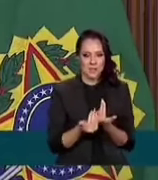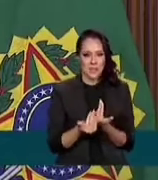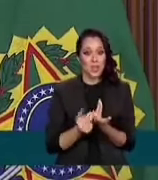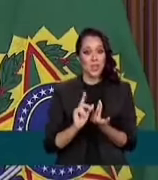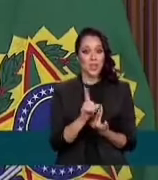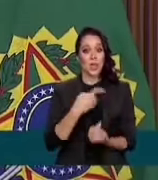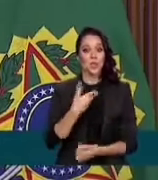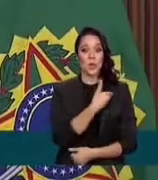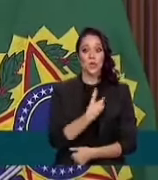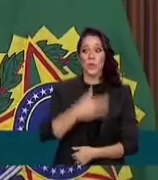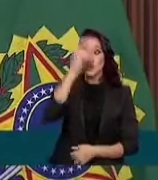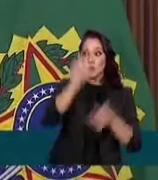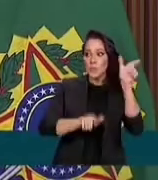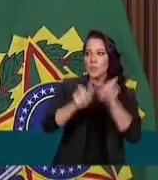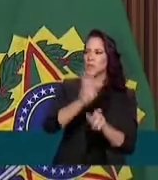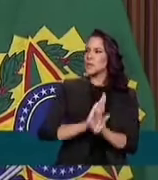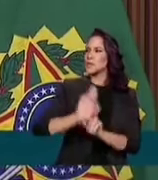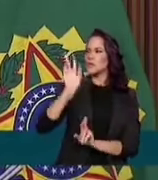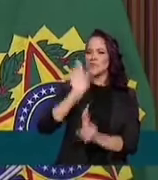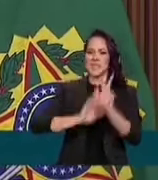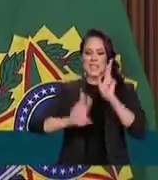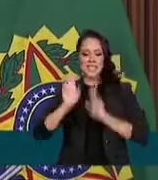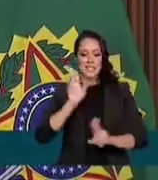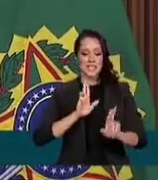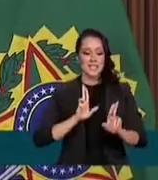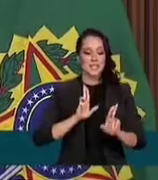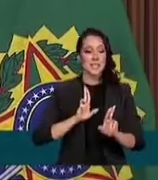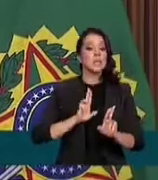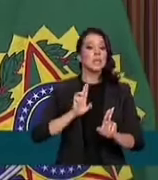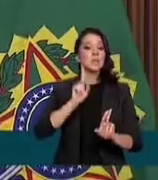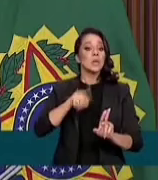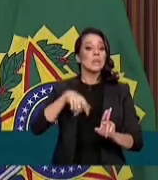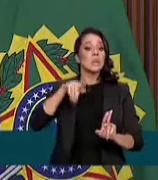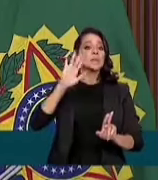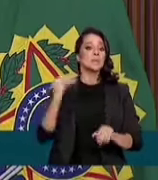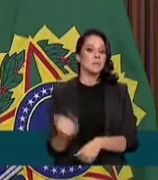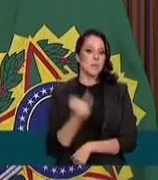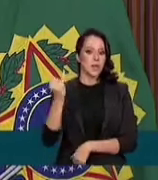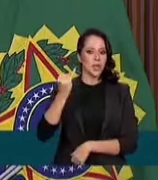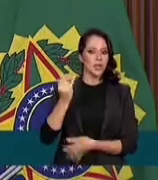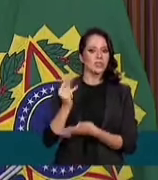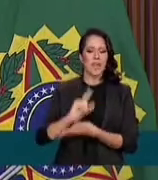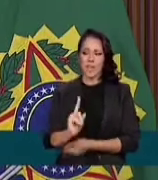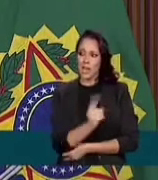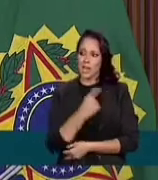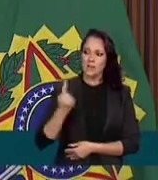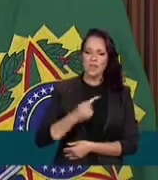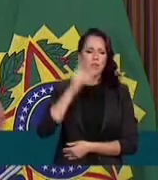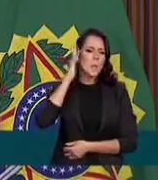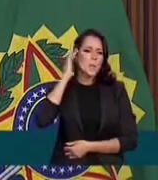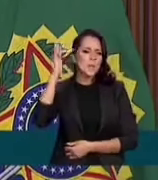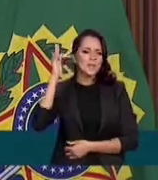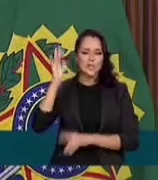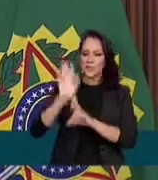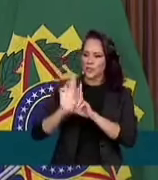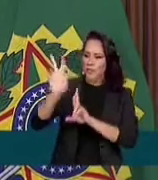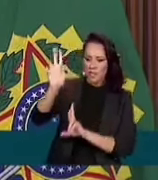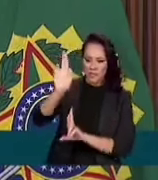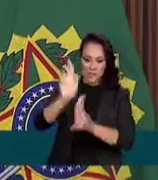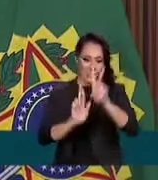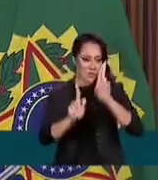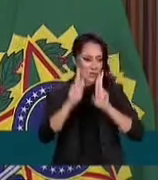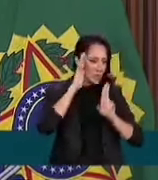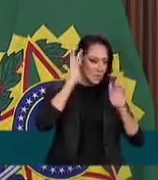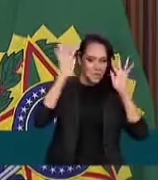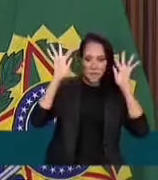Nós somos um governo de pessoas diferentes. E o que é importante é que a gente, pensando diferente,